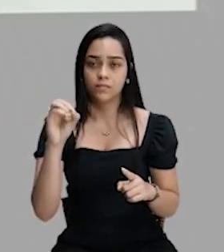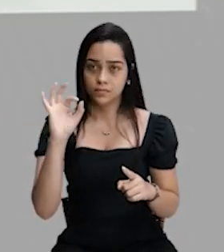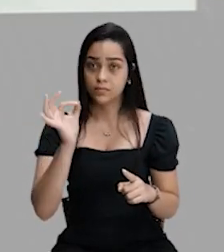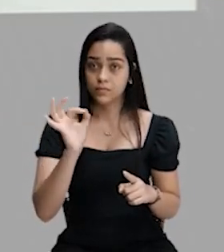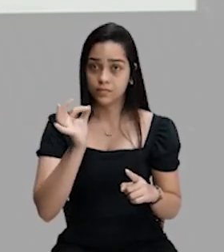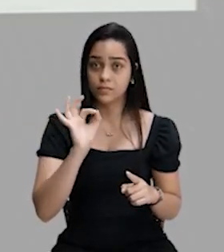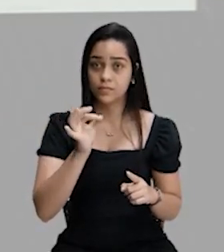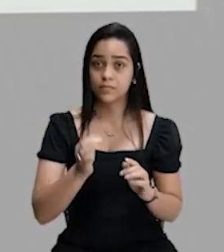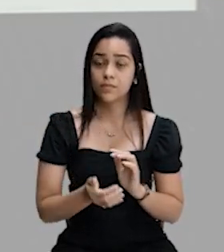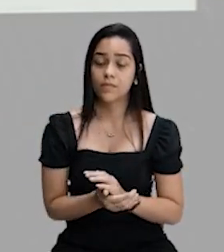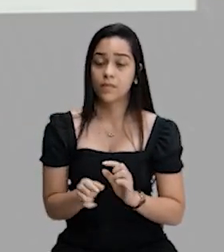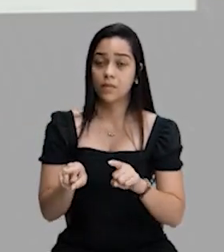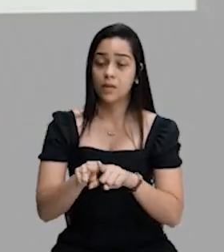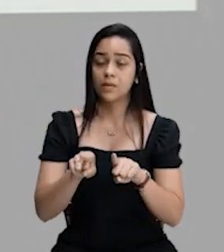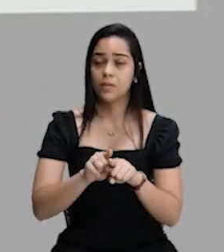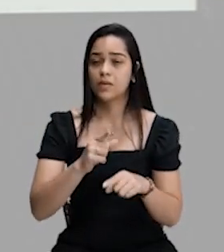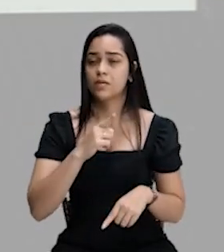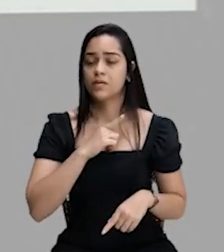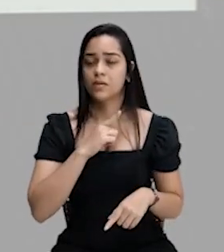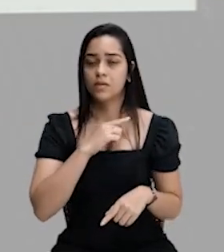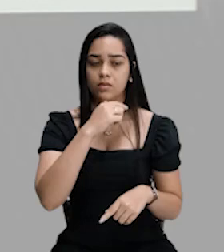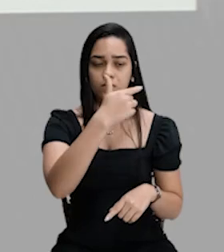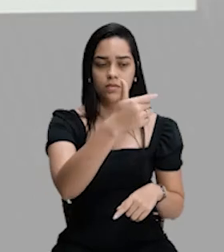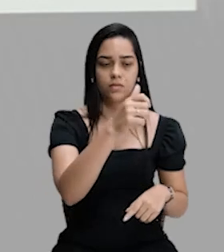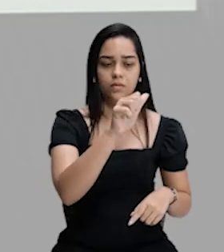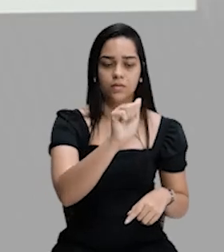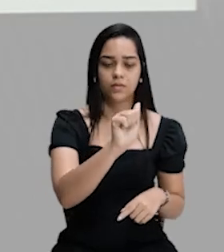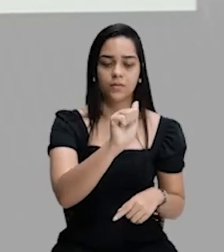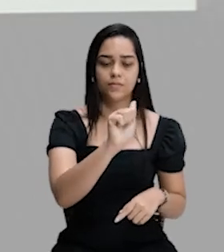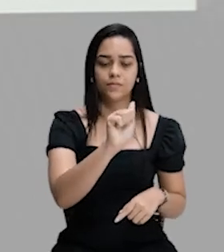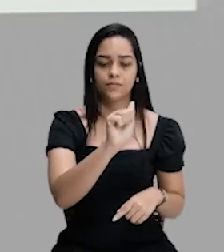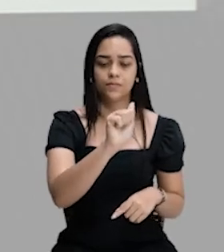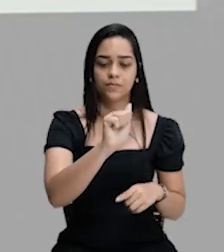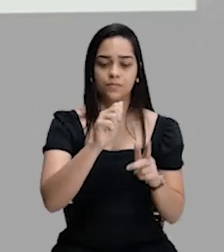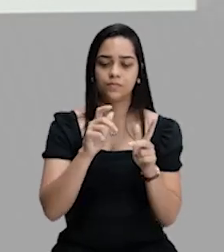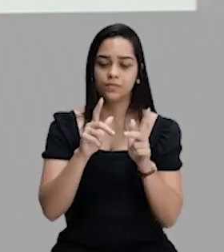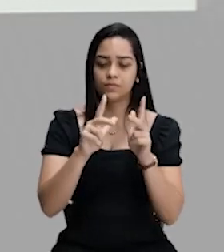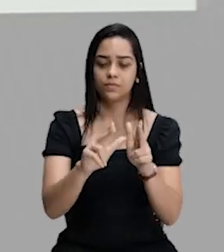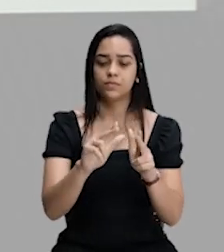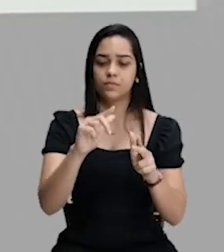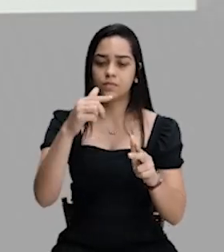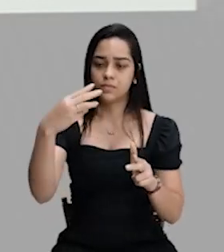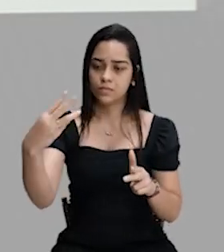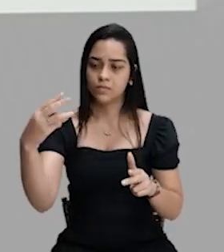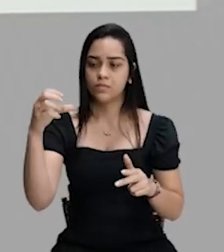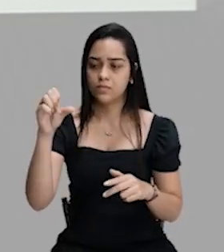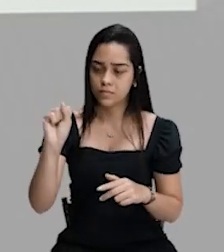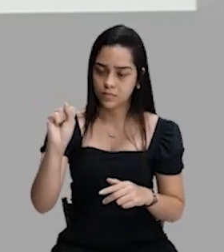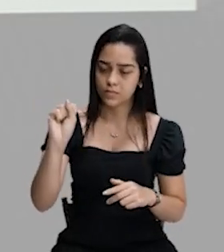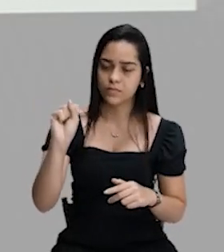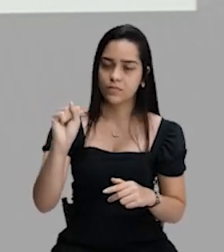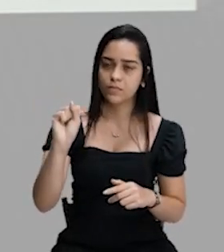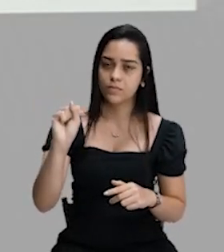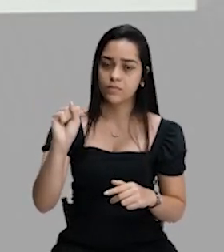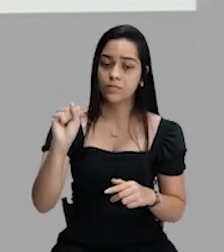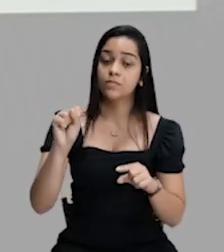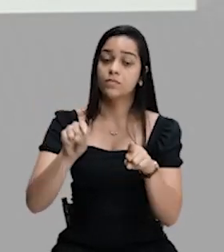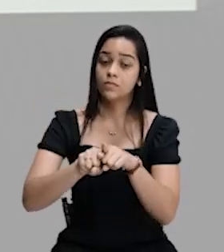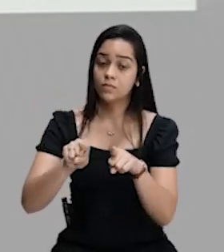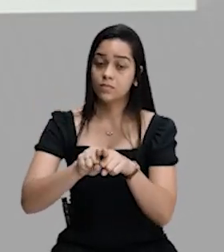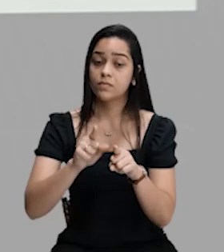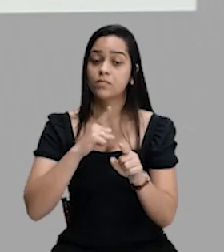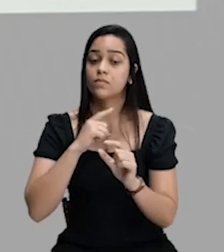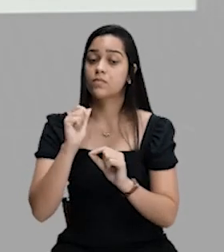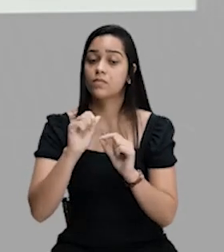certo aí você vai ter dois a igual a 38 e você vai